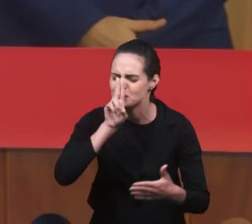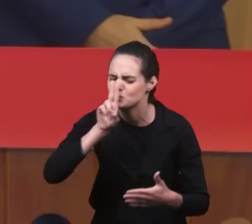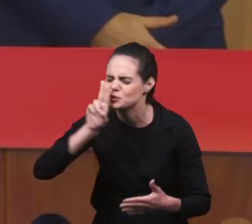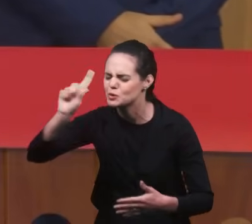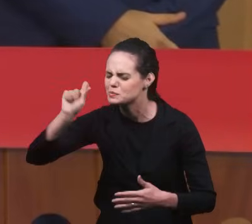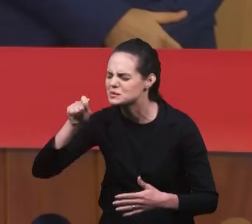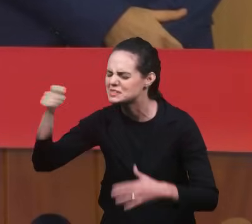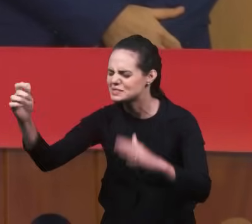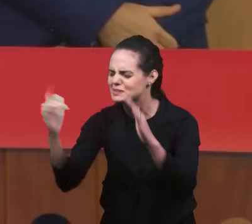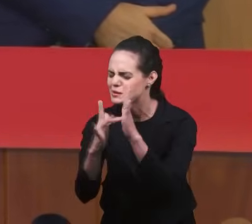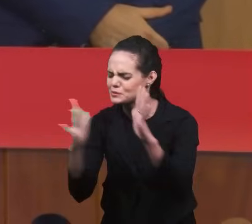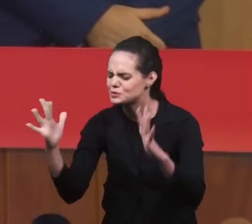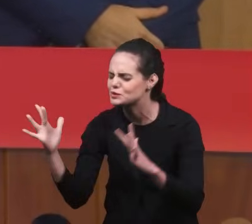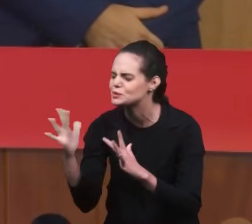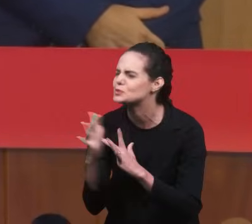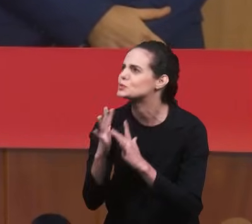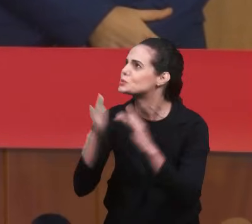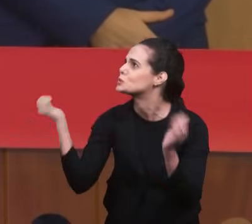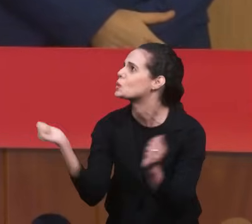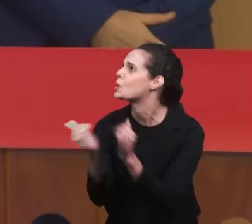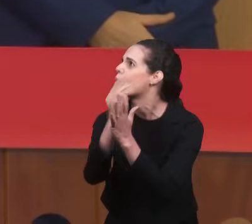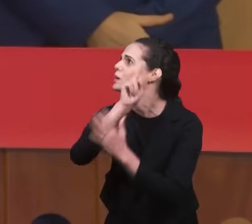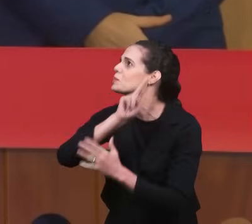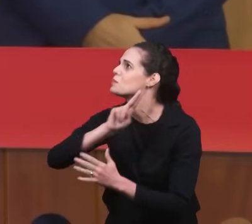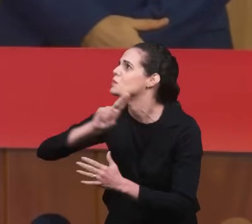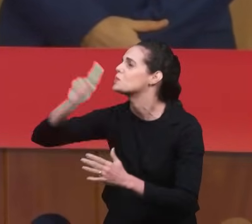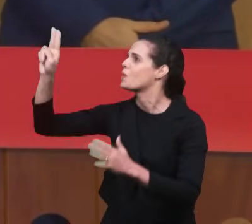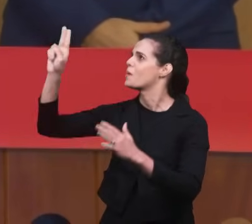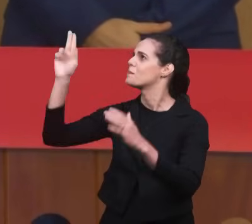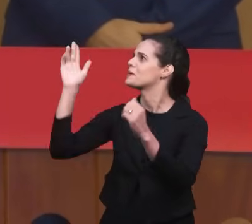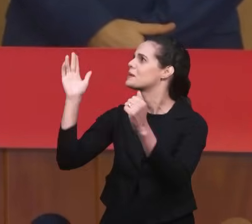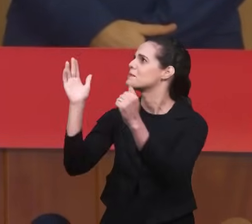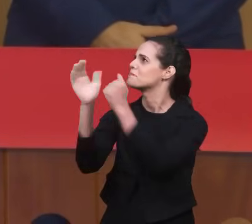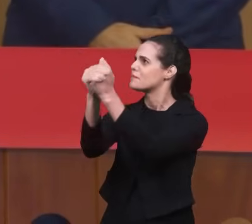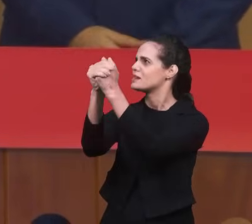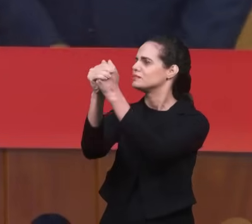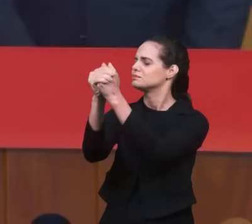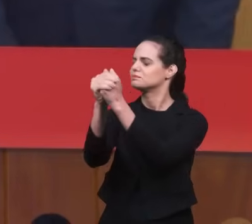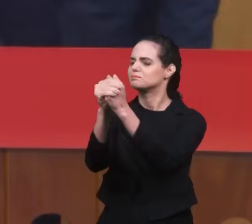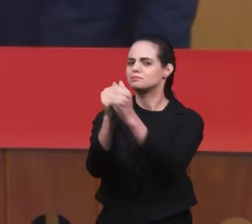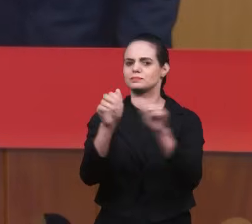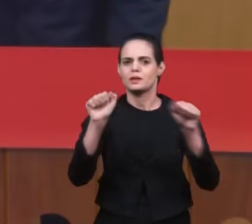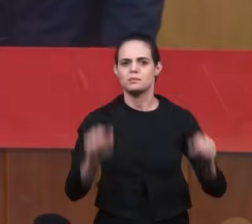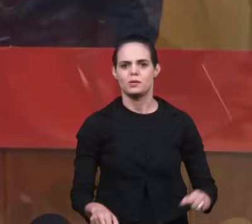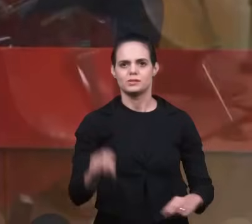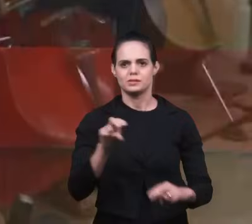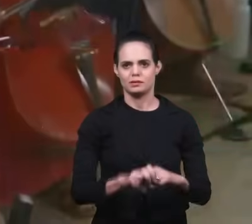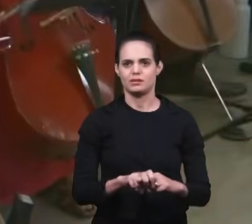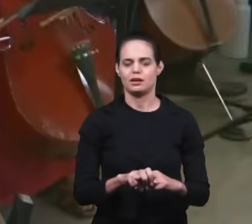para a glória do Teu nome, amém. Podeis assentar, meus irmãos.